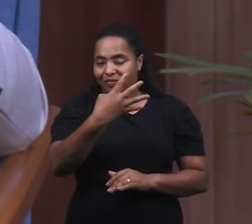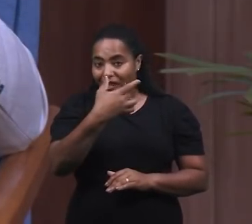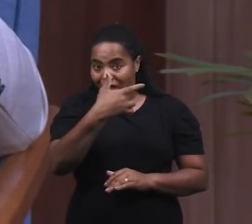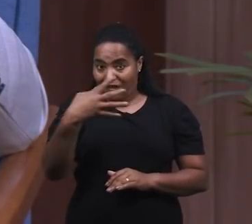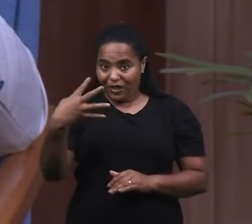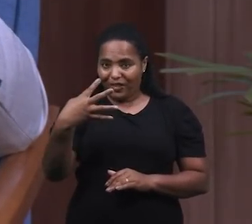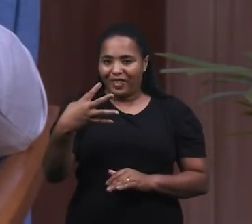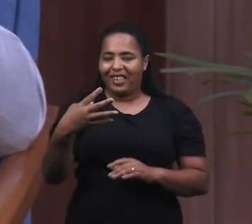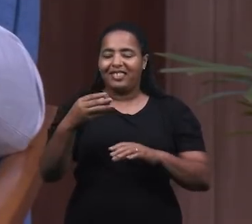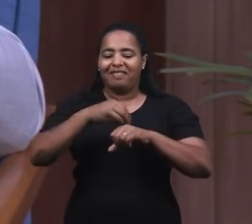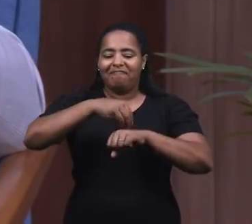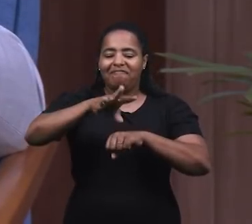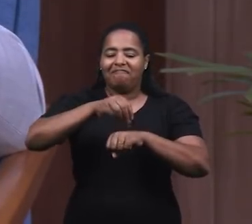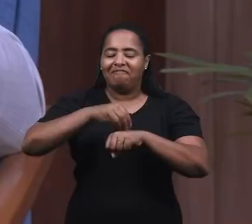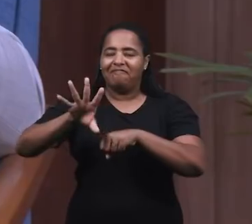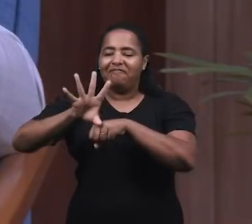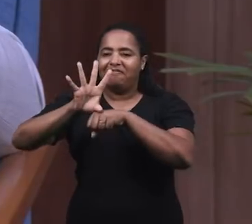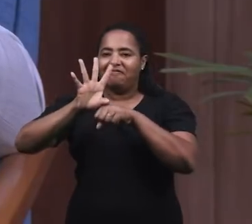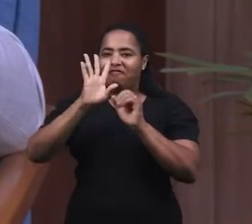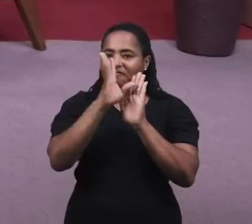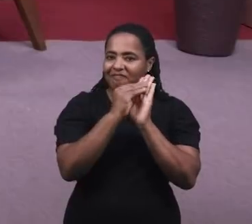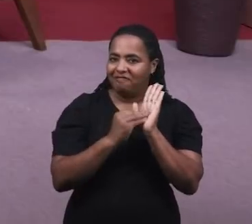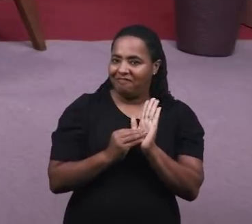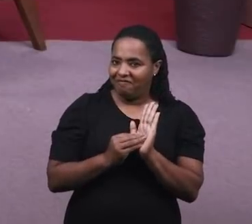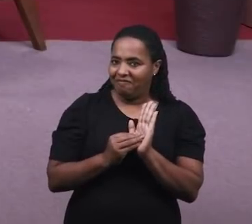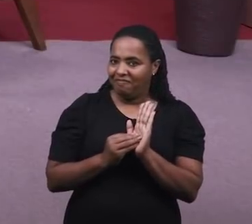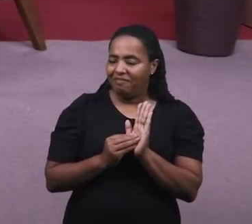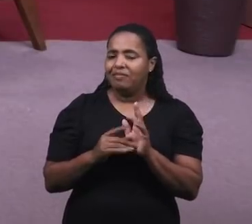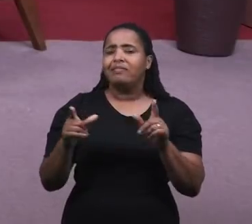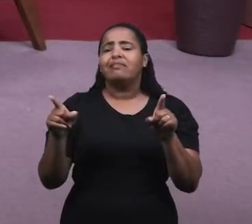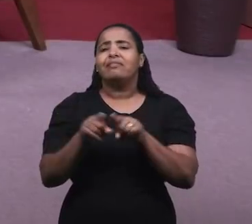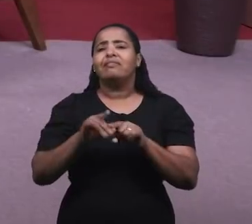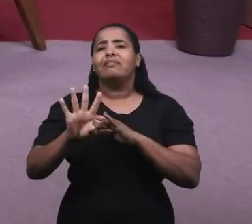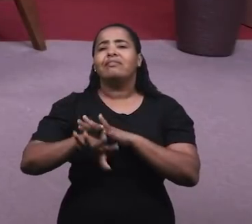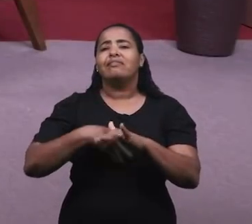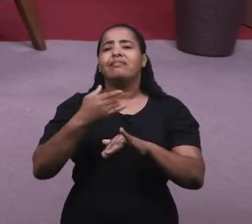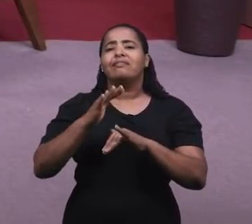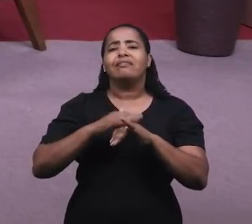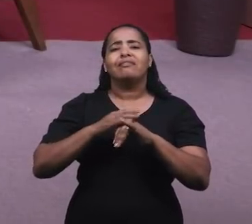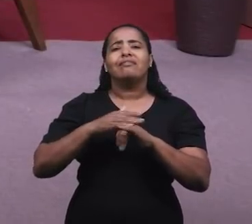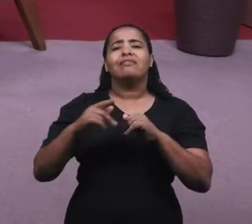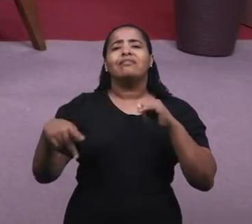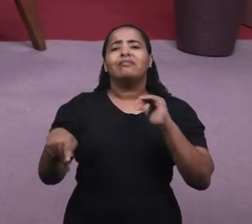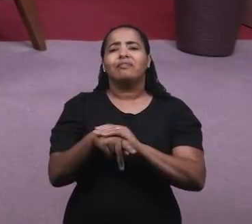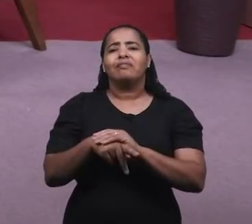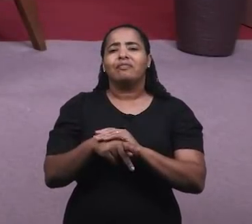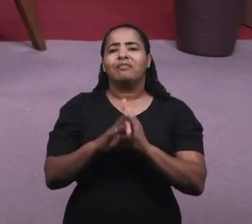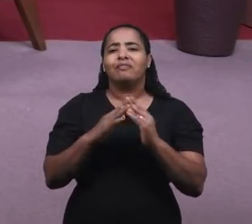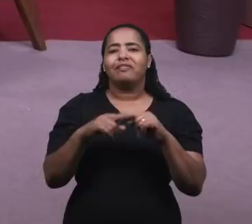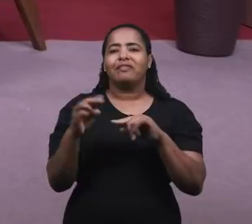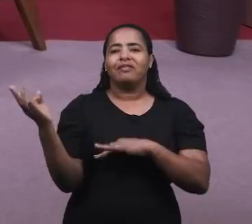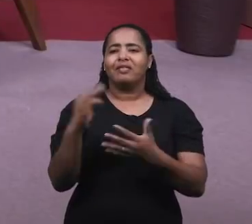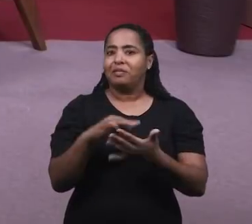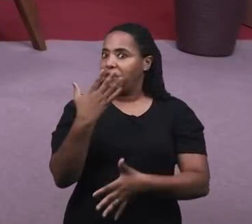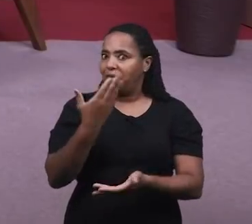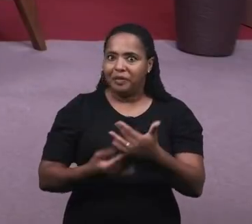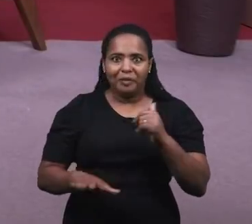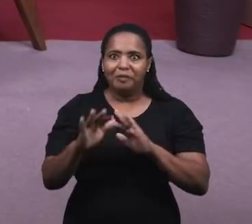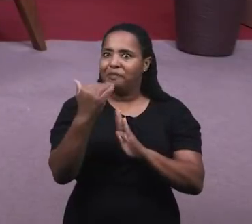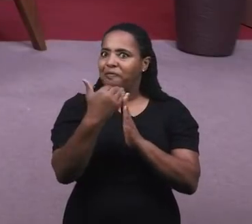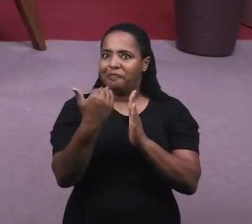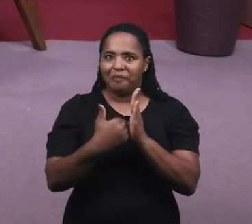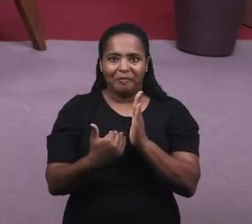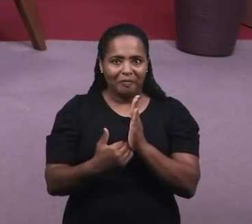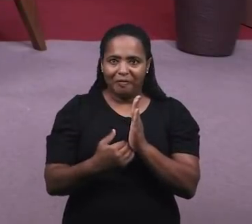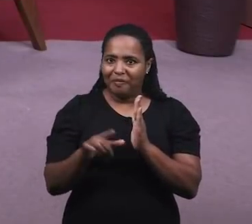e compartilhe os nossos conteúdos. Acesse também o canal da Igreja Cristã Maranata no YouTube e não perca a nossa